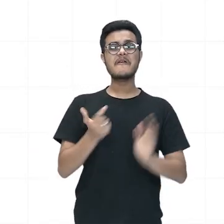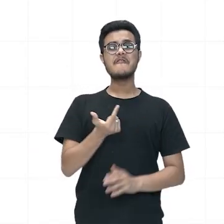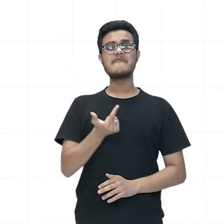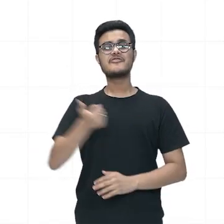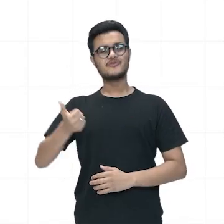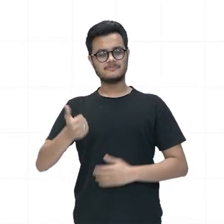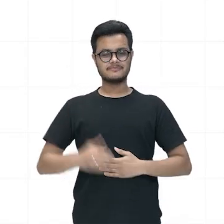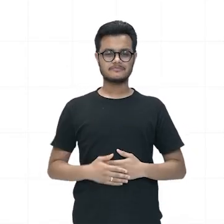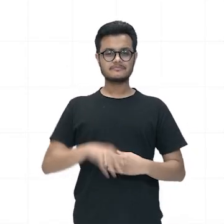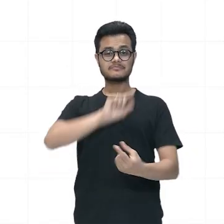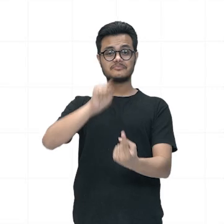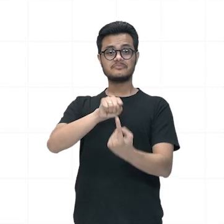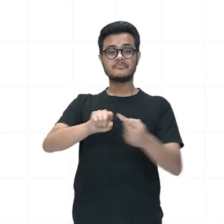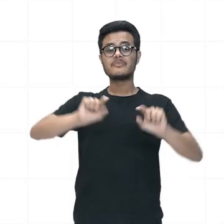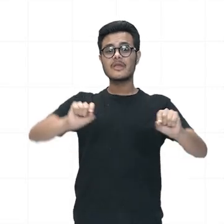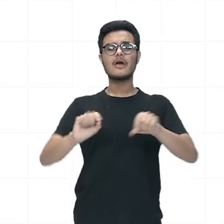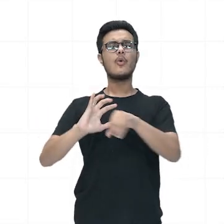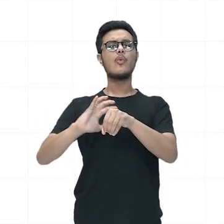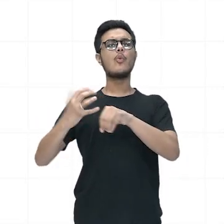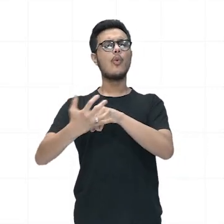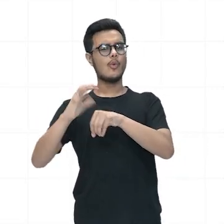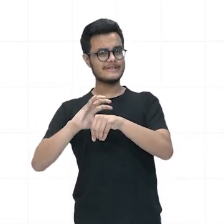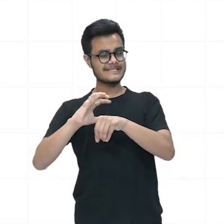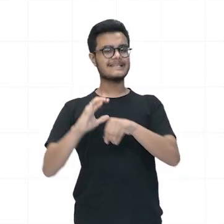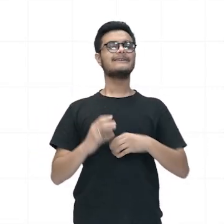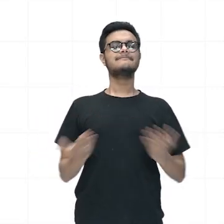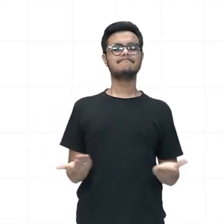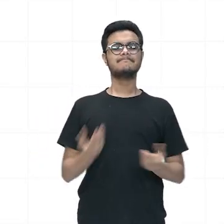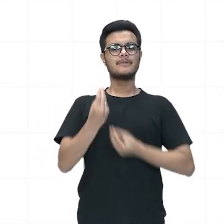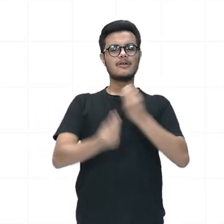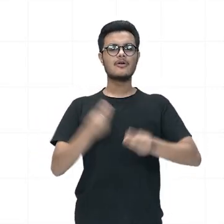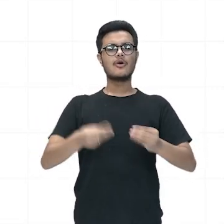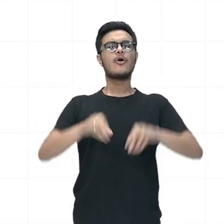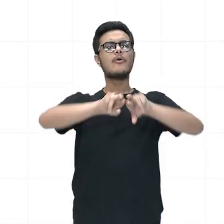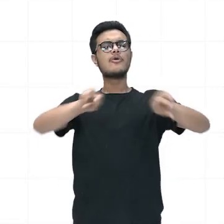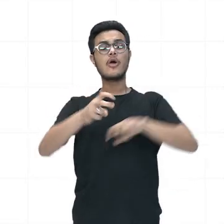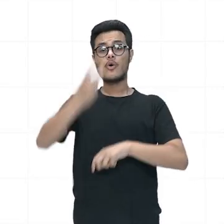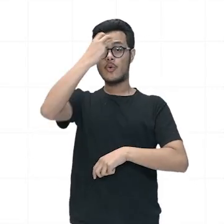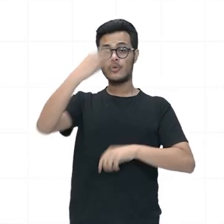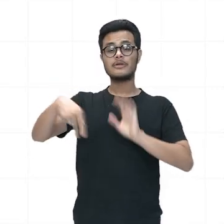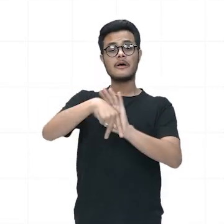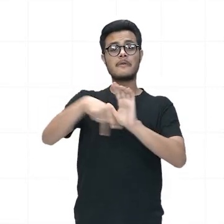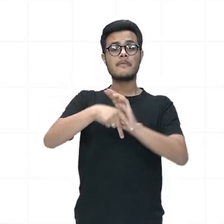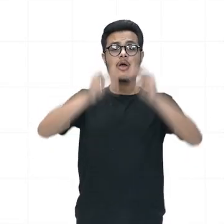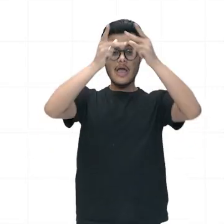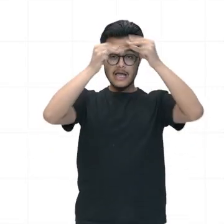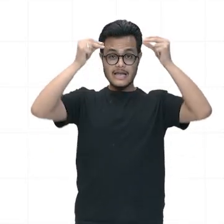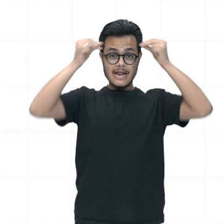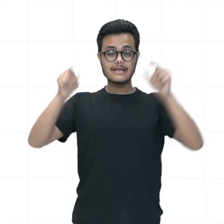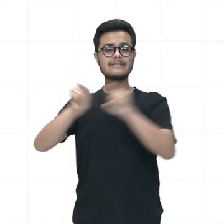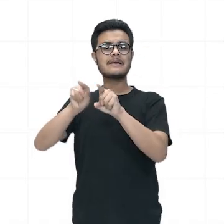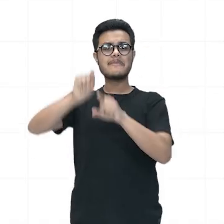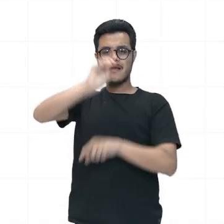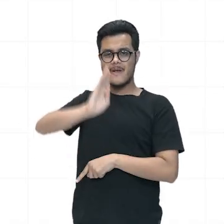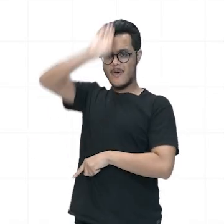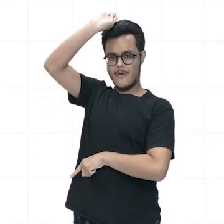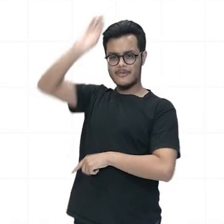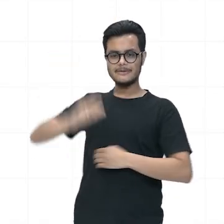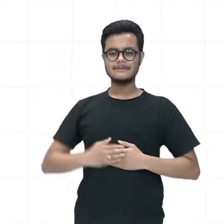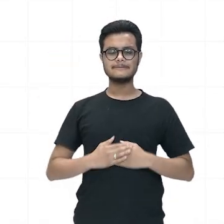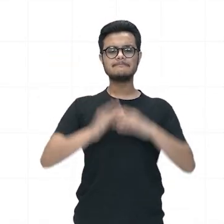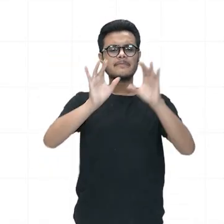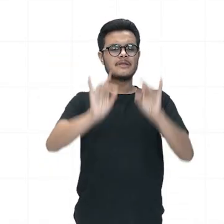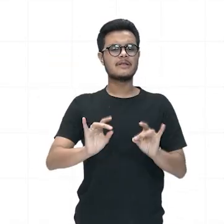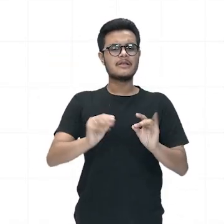de conhecimento, o Ocidente Clássico, aspectos da cultura na Grécia e em Roma, detalhamento, conceito